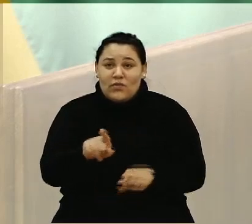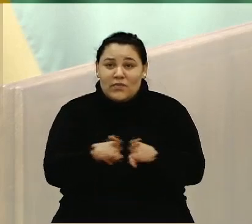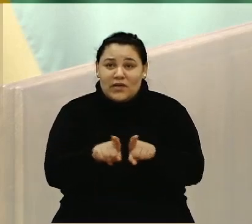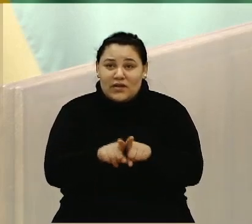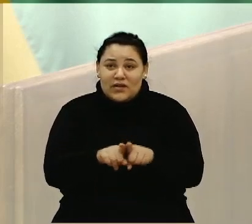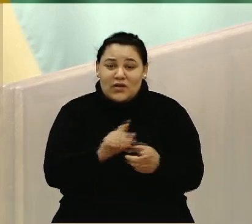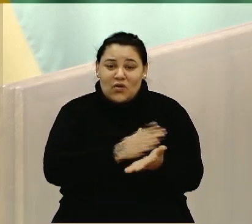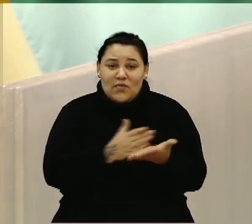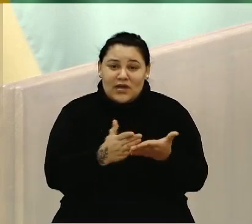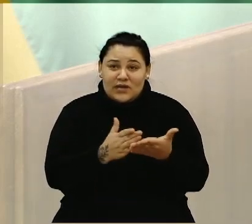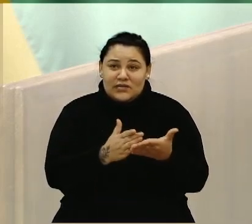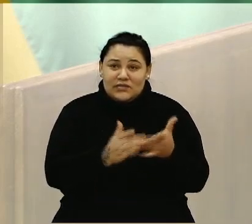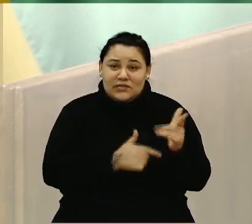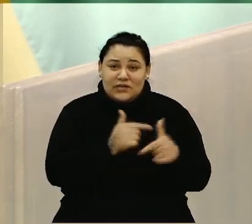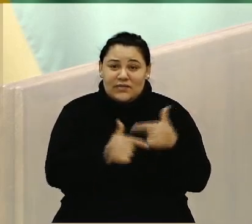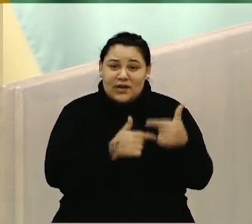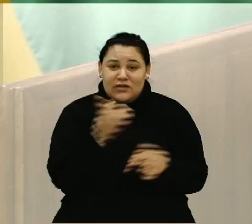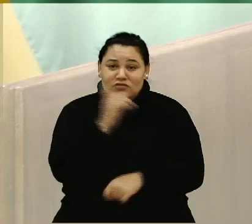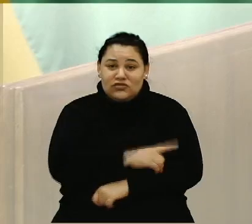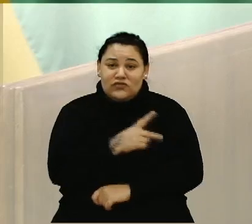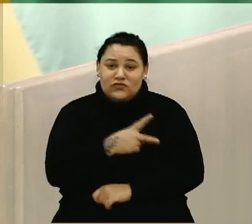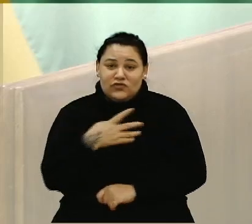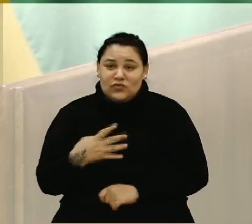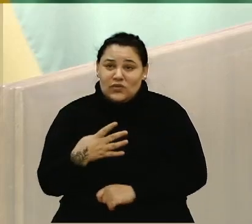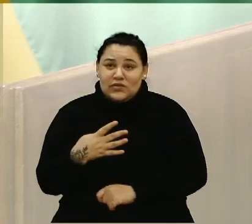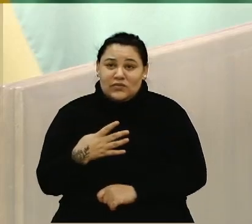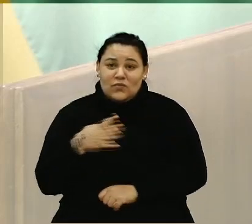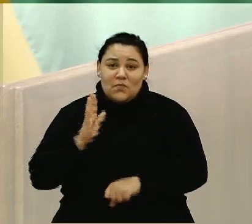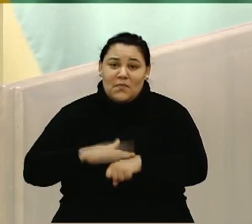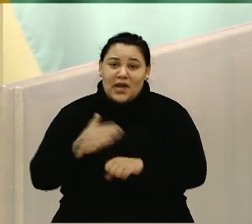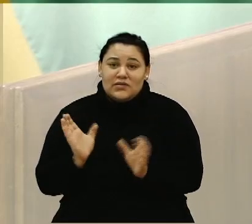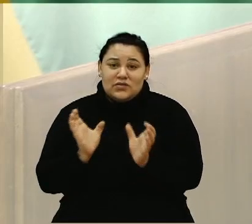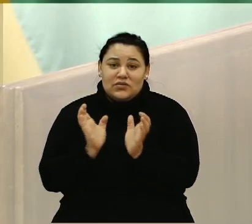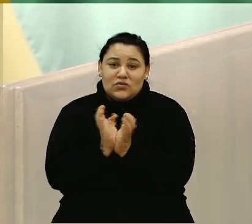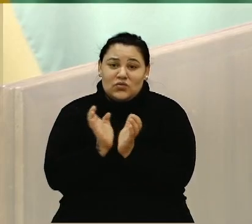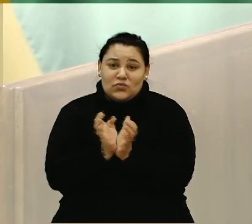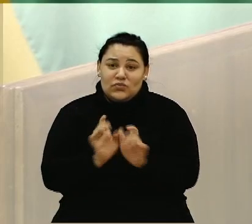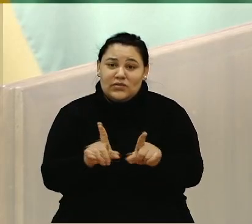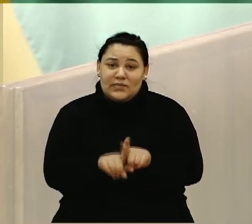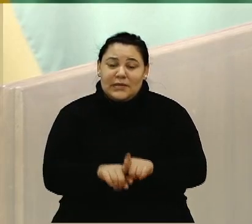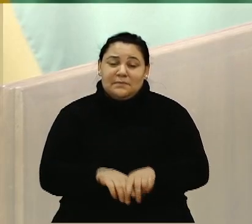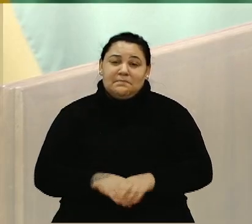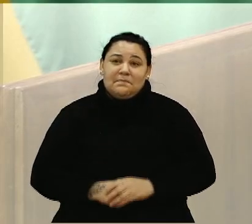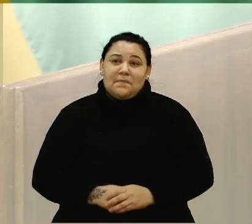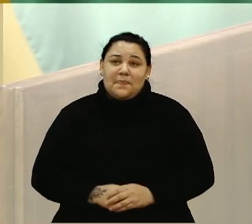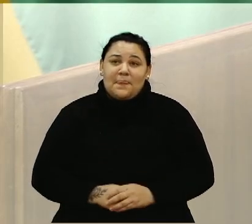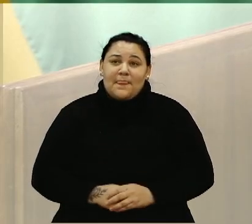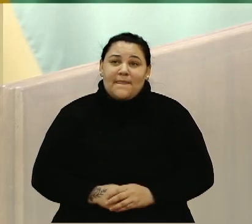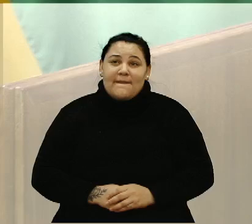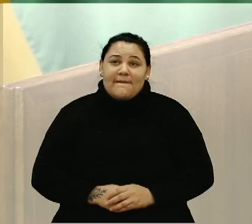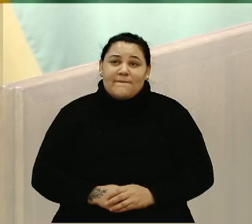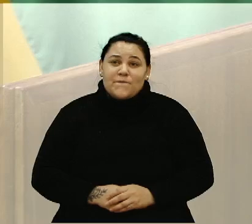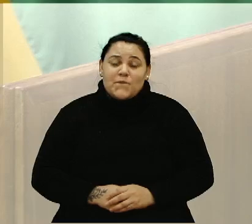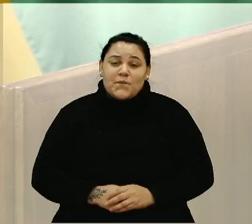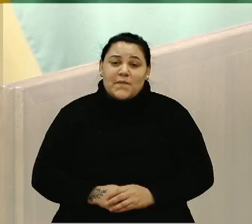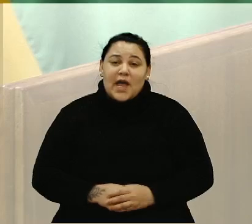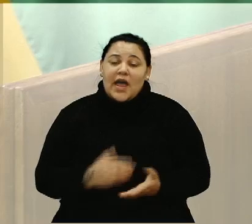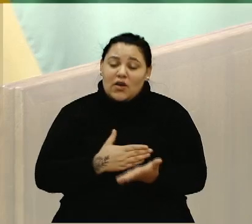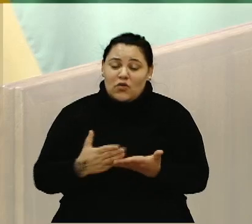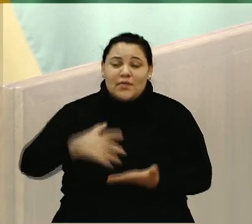dia 24 na Zona Norte, com muito mais equipes. No meio do caminho dá uma chuva,